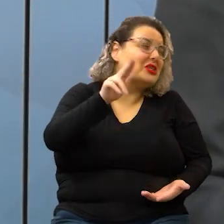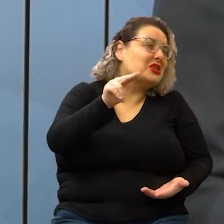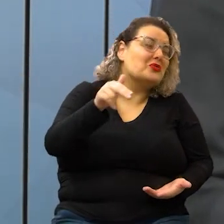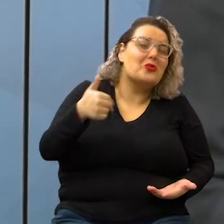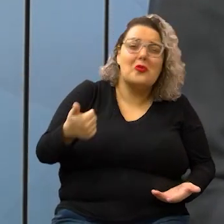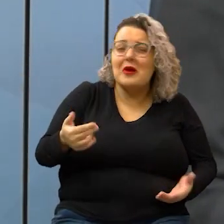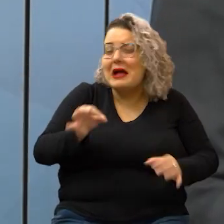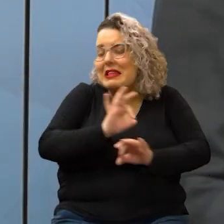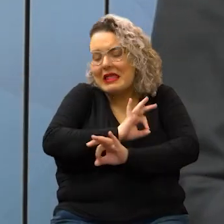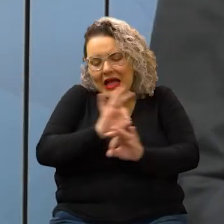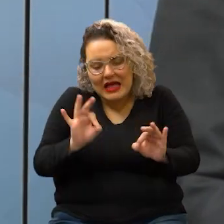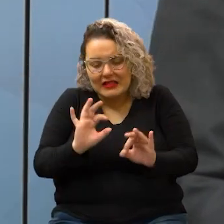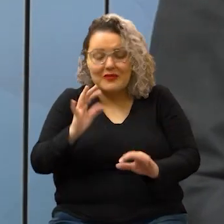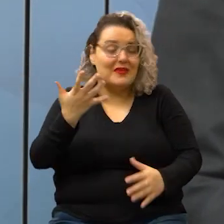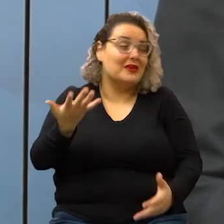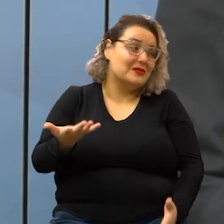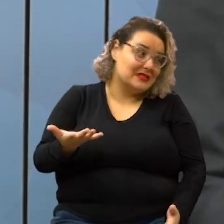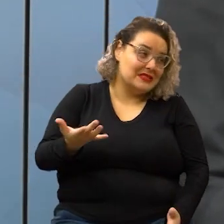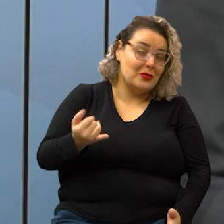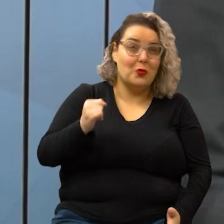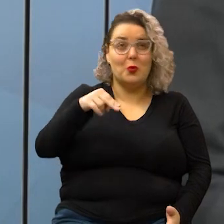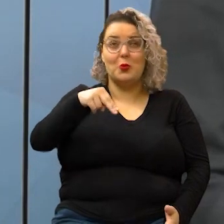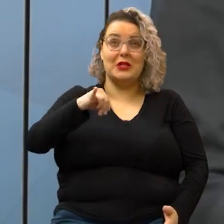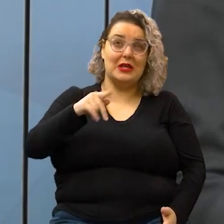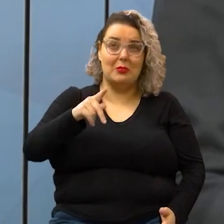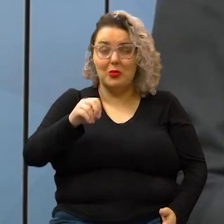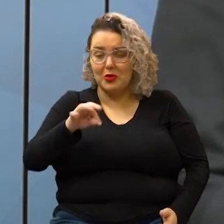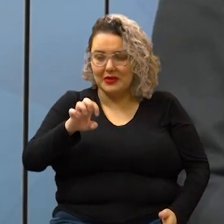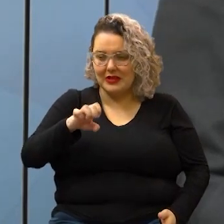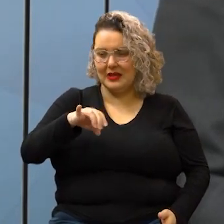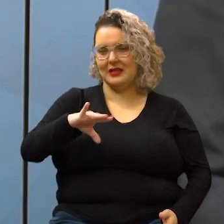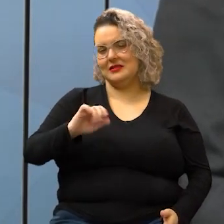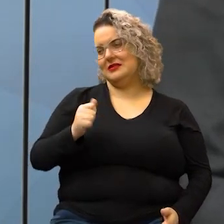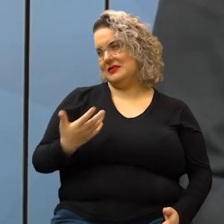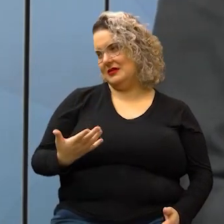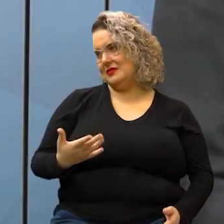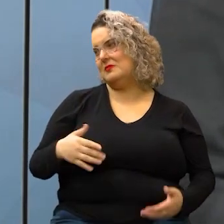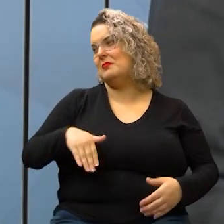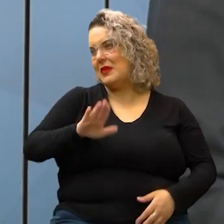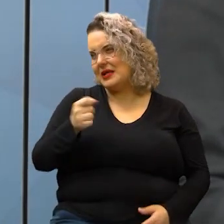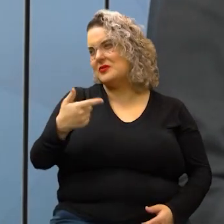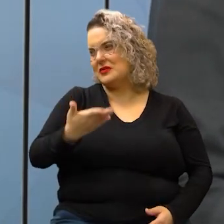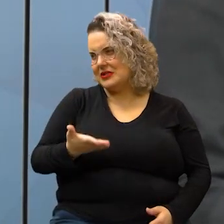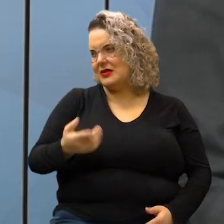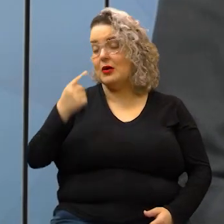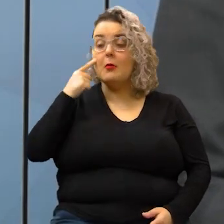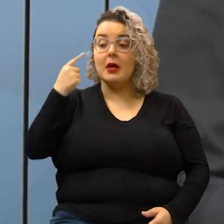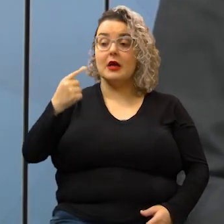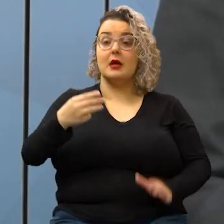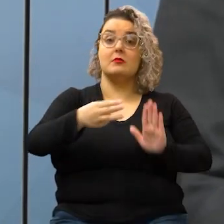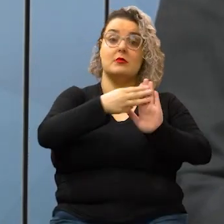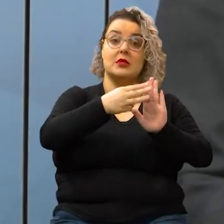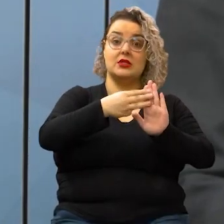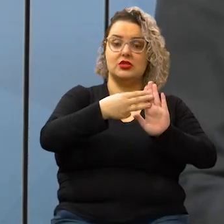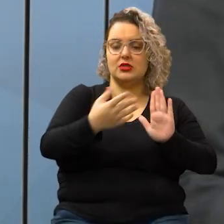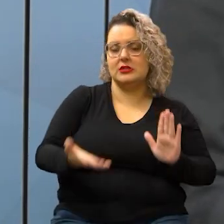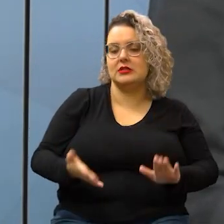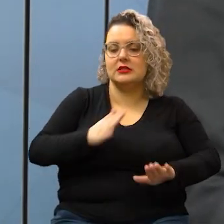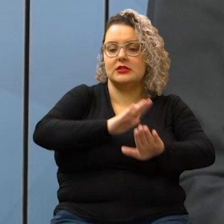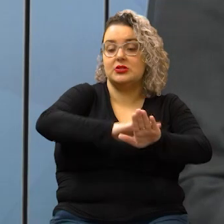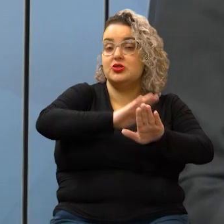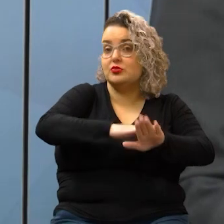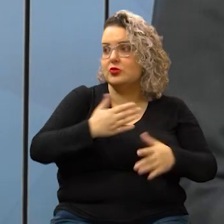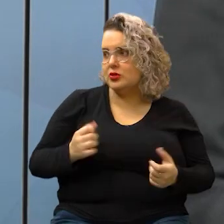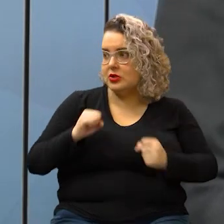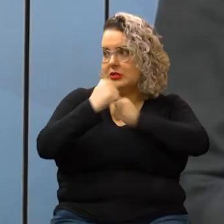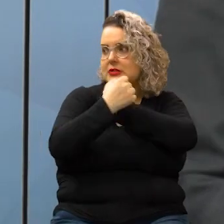a informação é importante, mas mais do que isso, a gente precisa pensar medidas de proteção e alertando a sociedade para riscos como o de